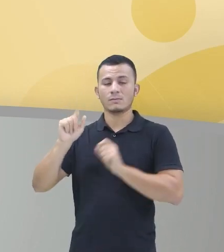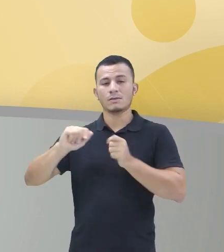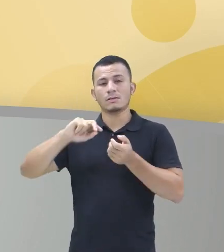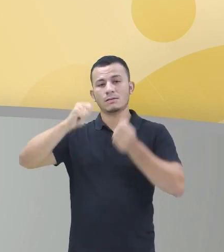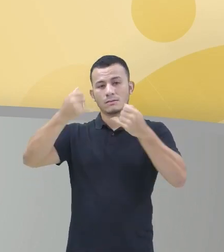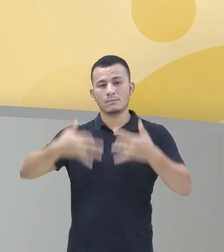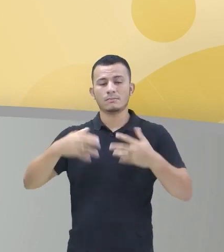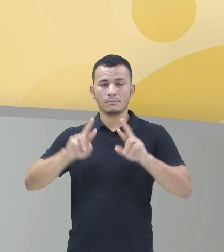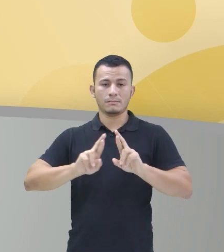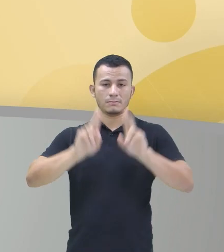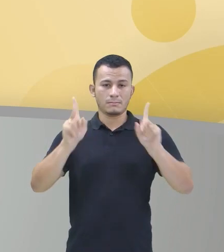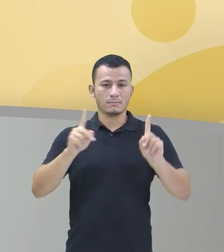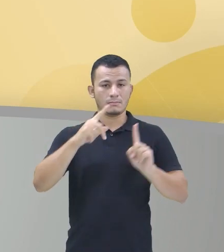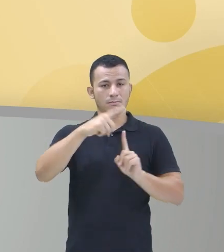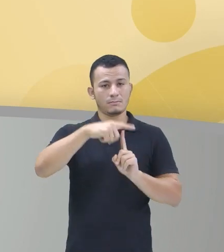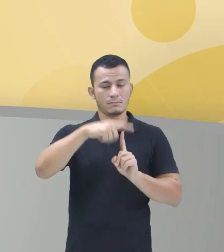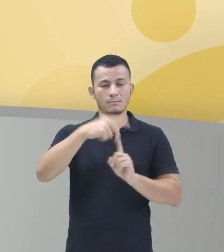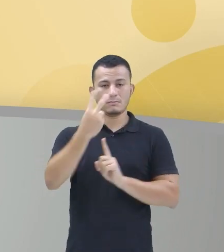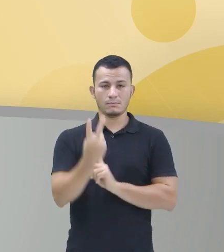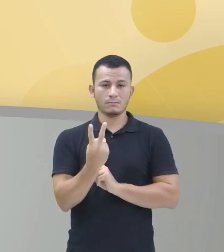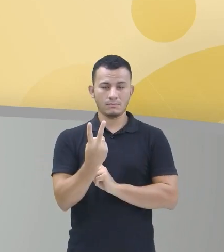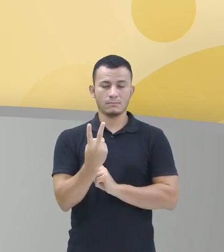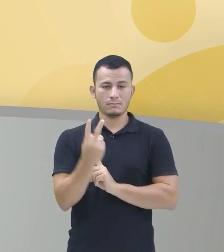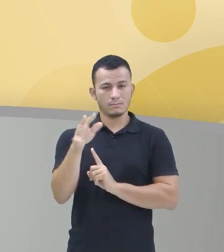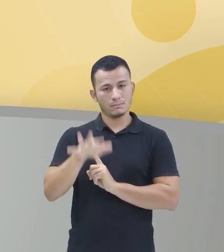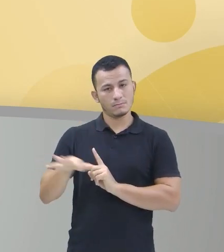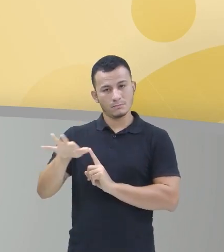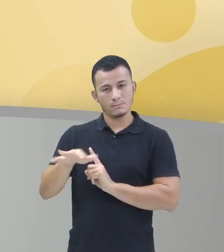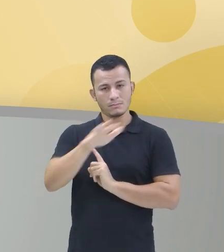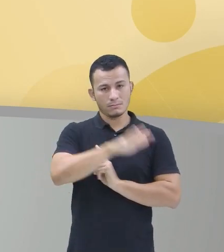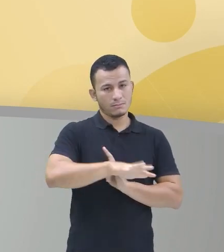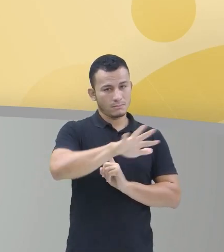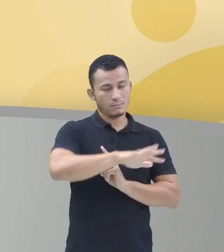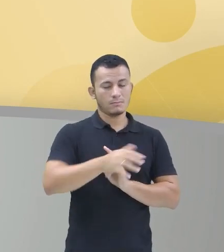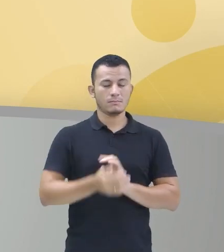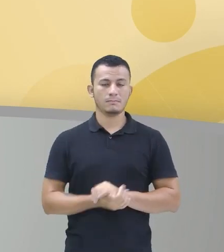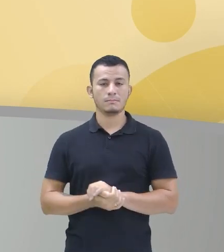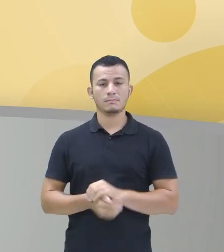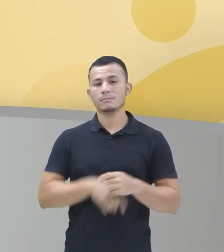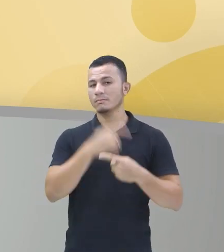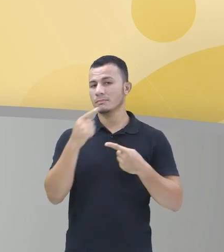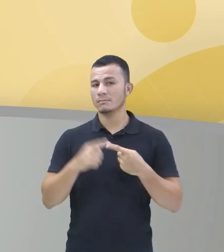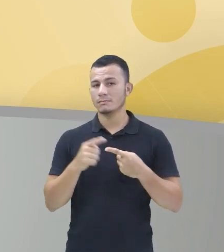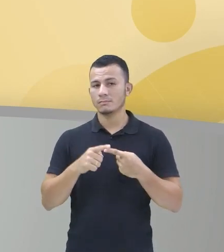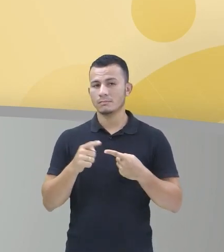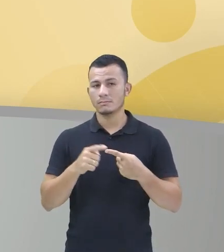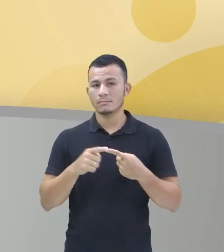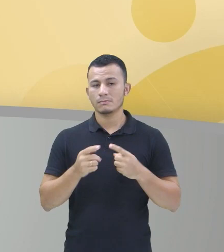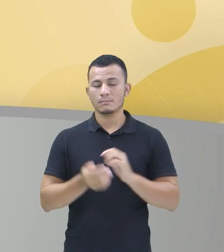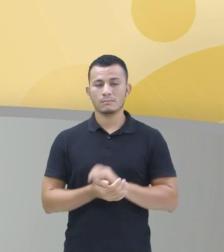diferenciar dois tipos de espaços geográficos. Vamos ver qual é o primeiro, zona rural.